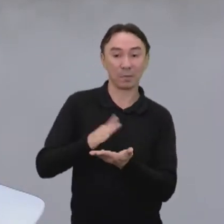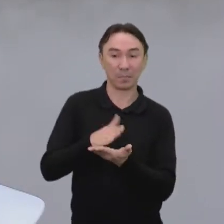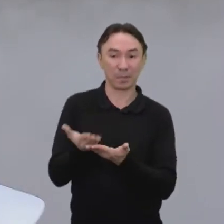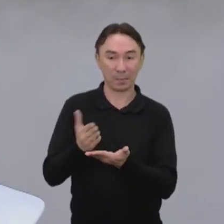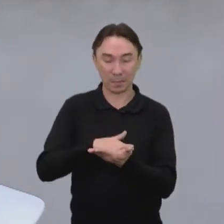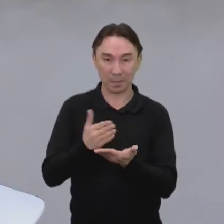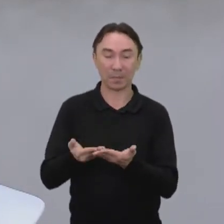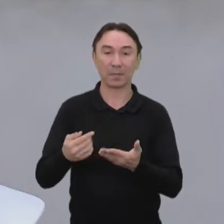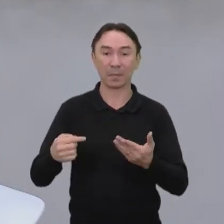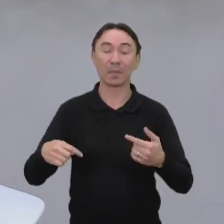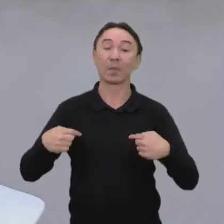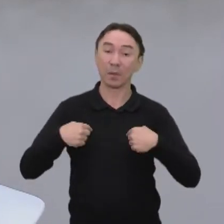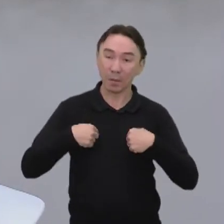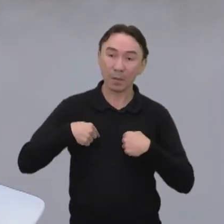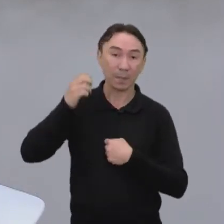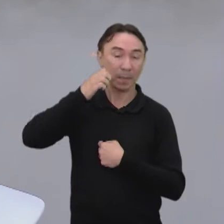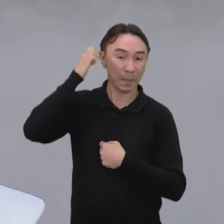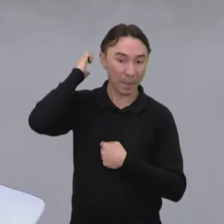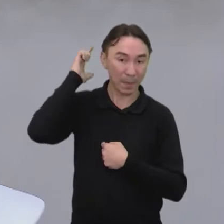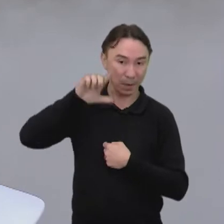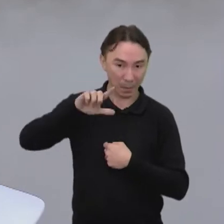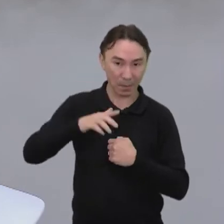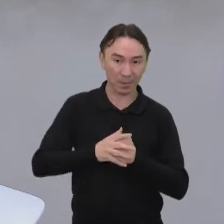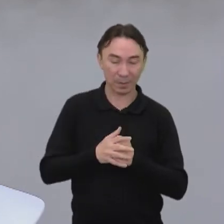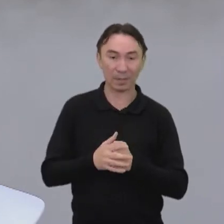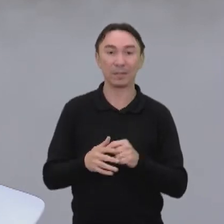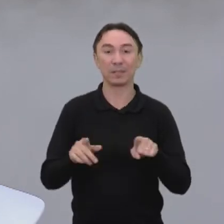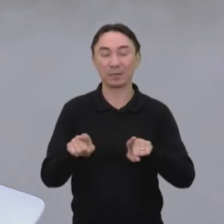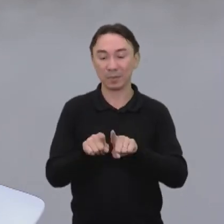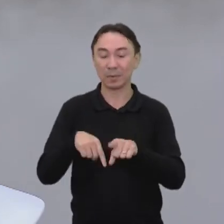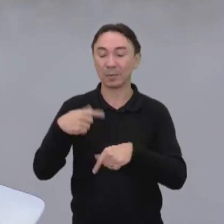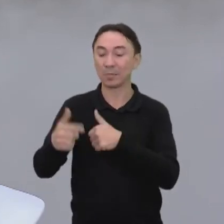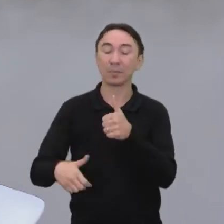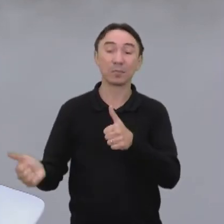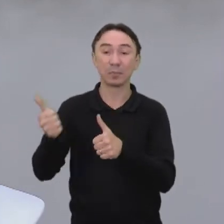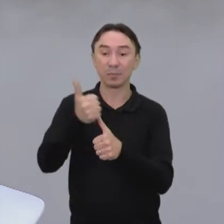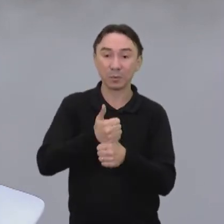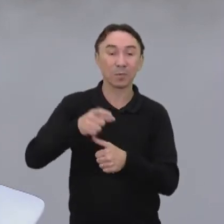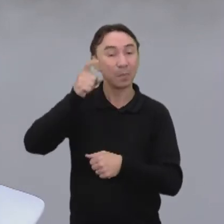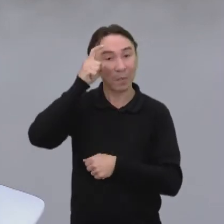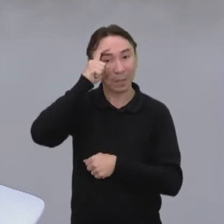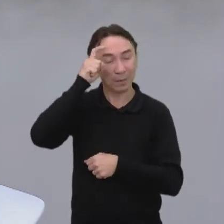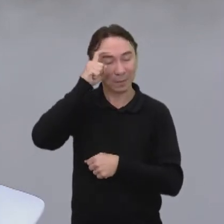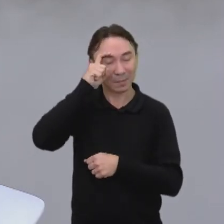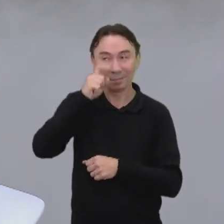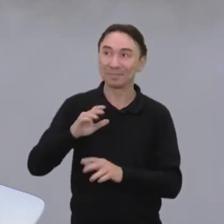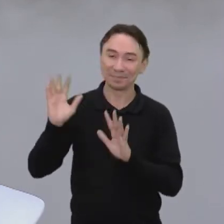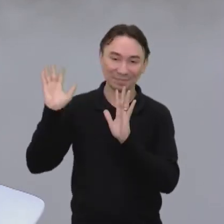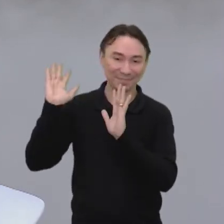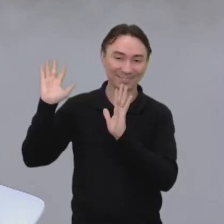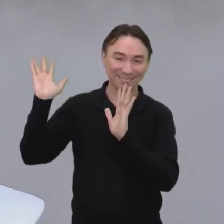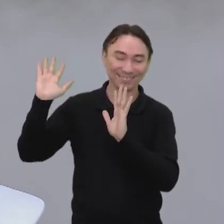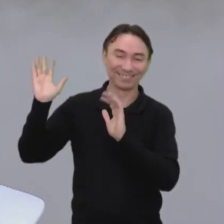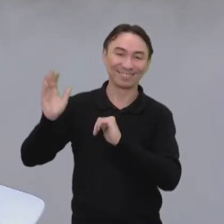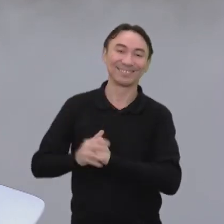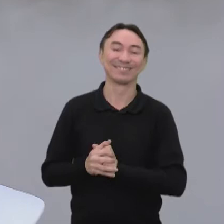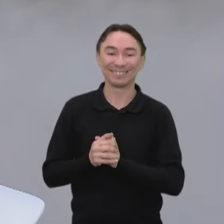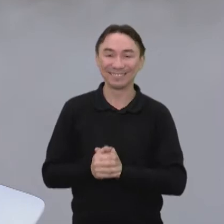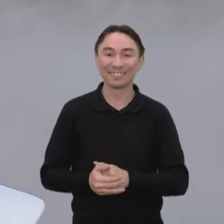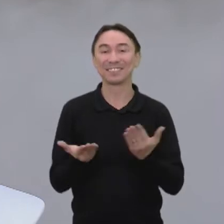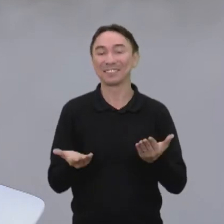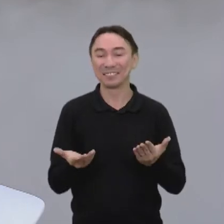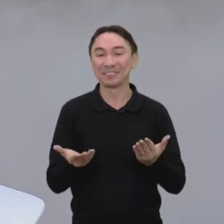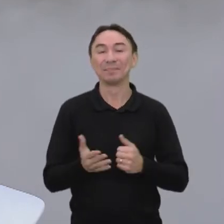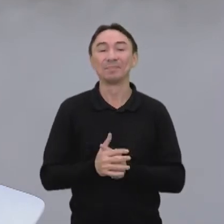muito de agradecer ao nosso pessoal de Libras que está aqui conosco. É o Helder e o Matheus que vão nos acompanhar hoje.